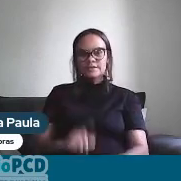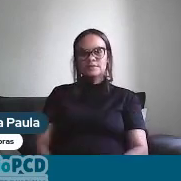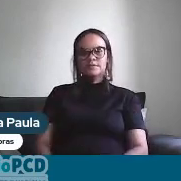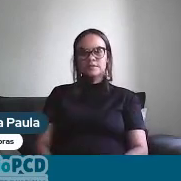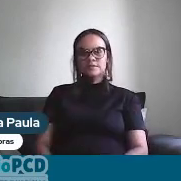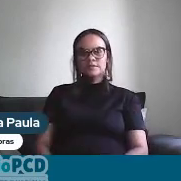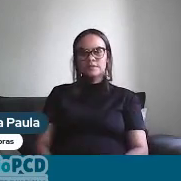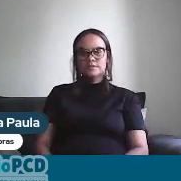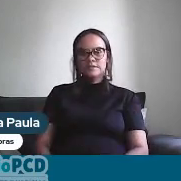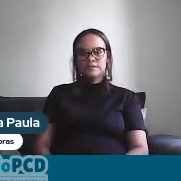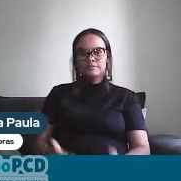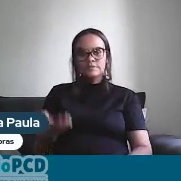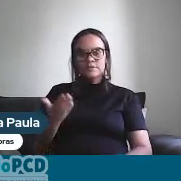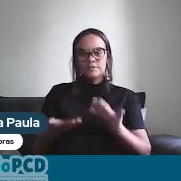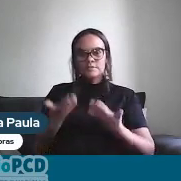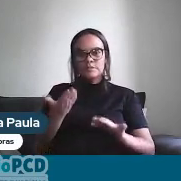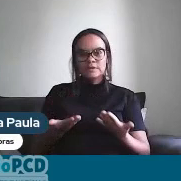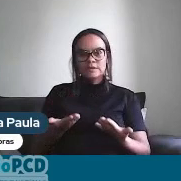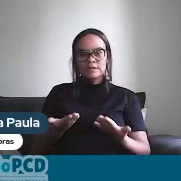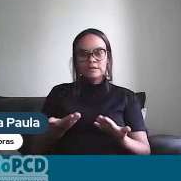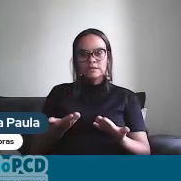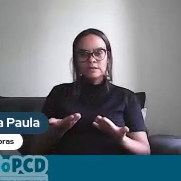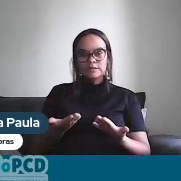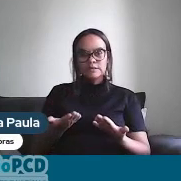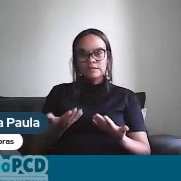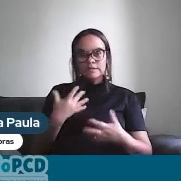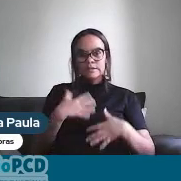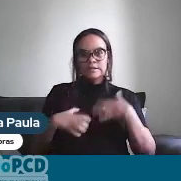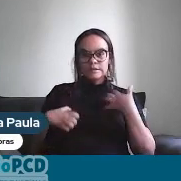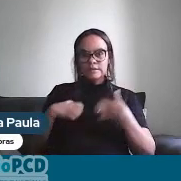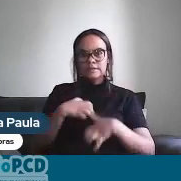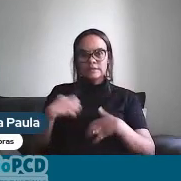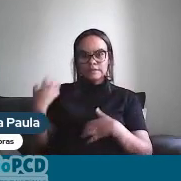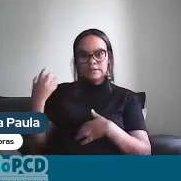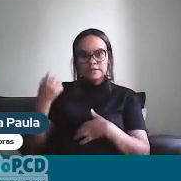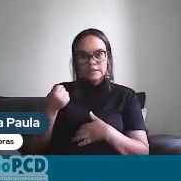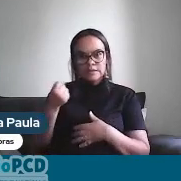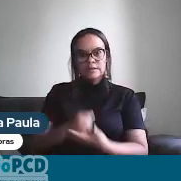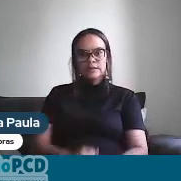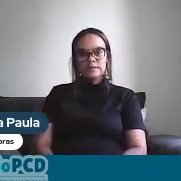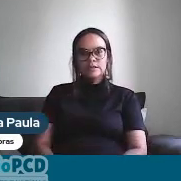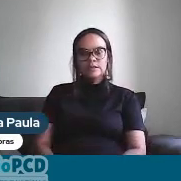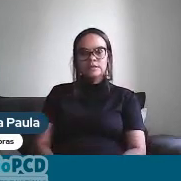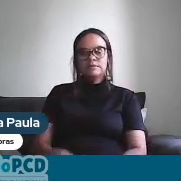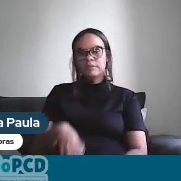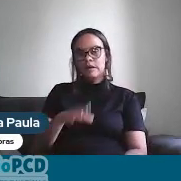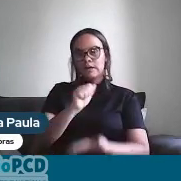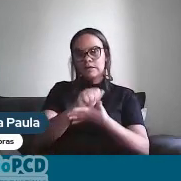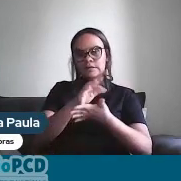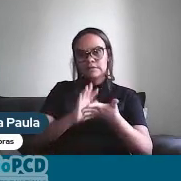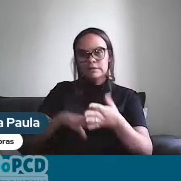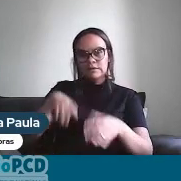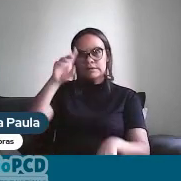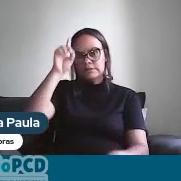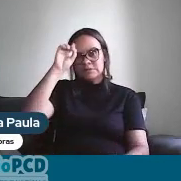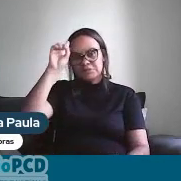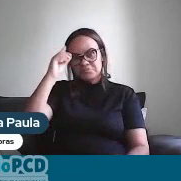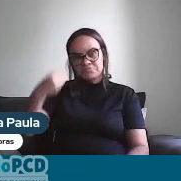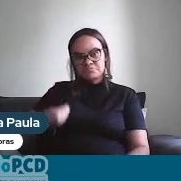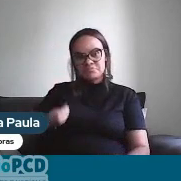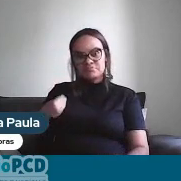Tem a depressão branca, por exemplo, que a gente fala, em que a pessoa ela faz todas as atividades diárias, né? Ela está com uma